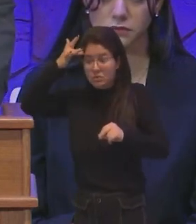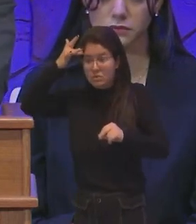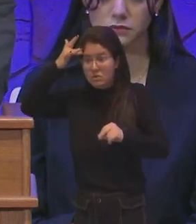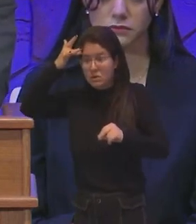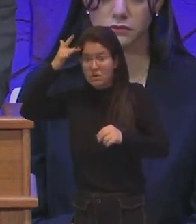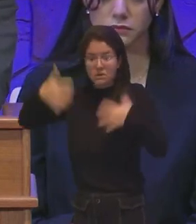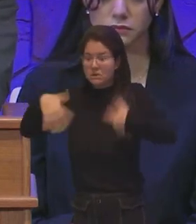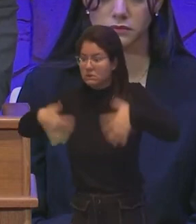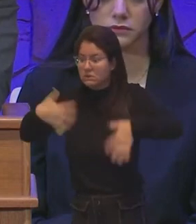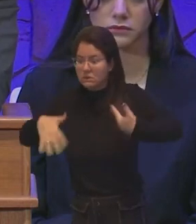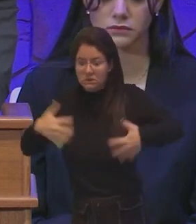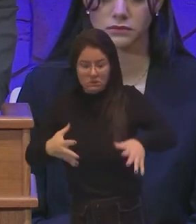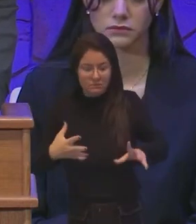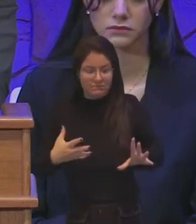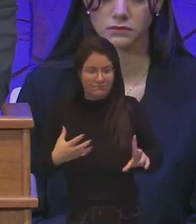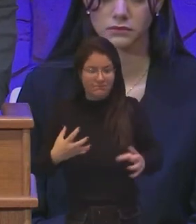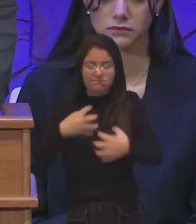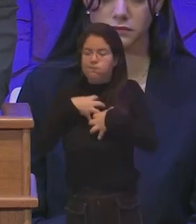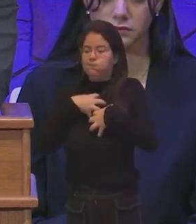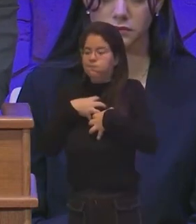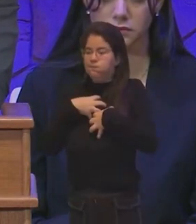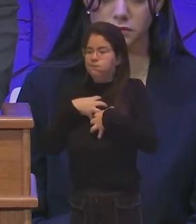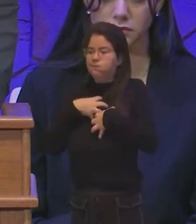impactados com aquele acontecimento.